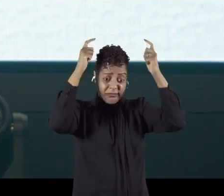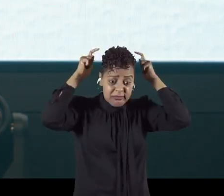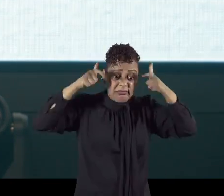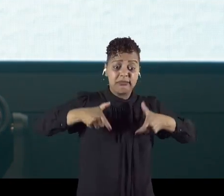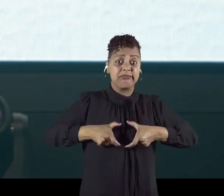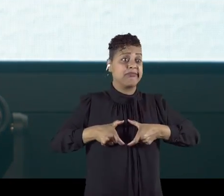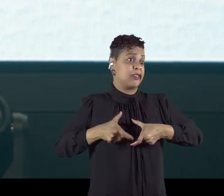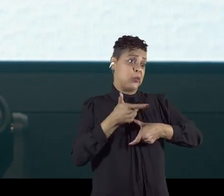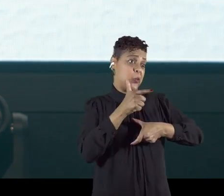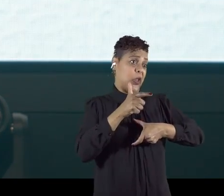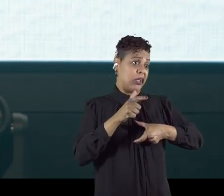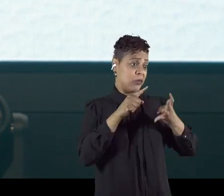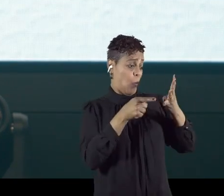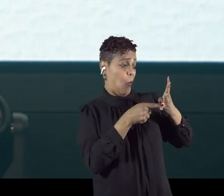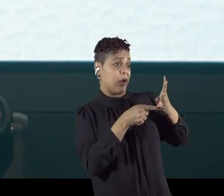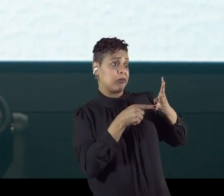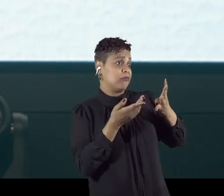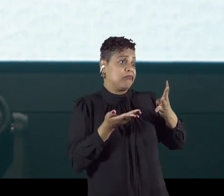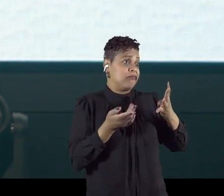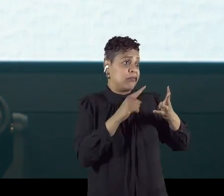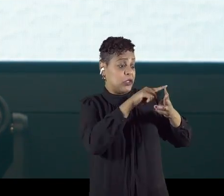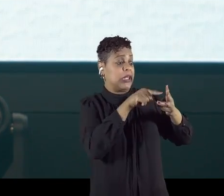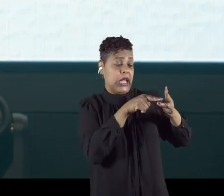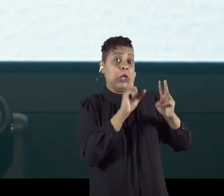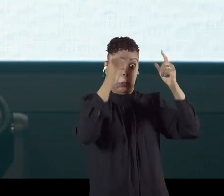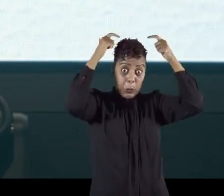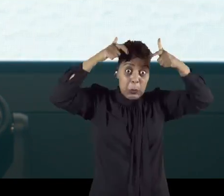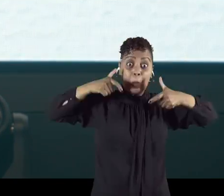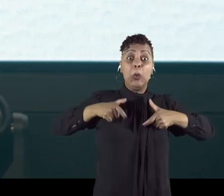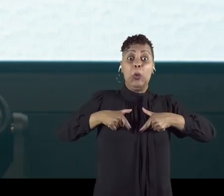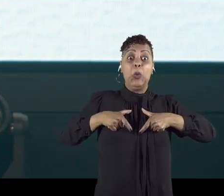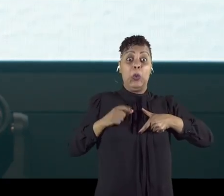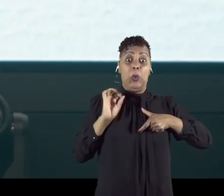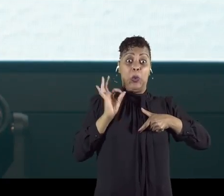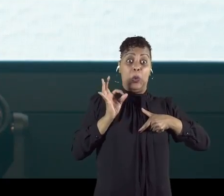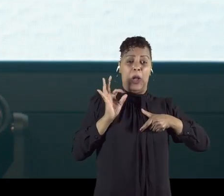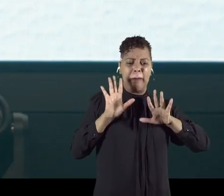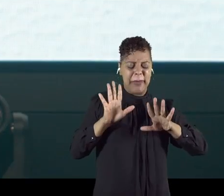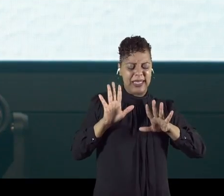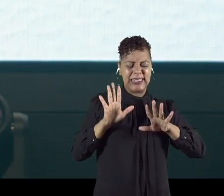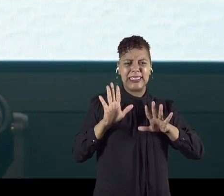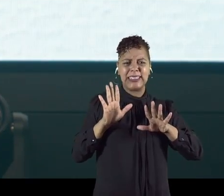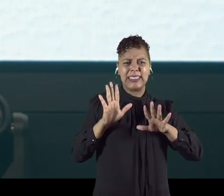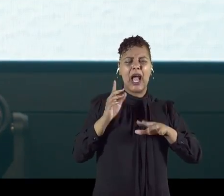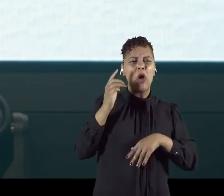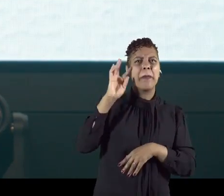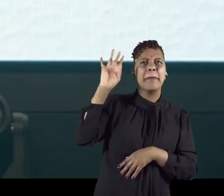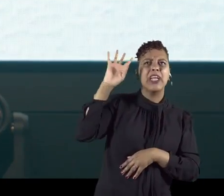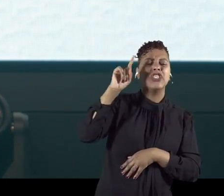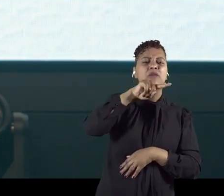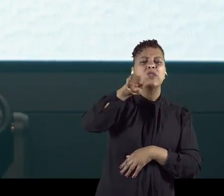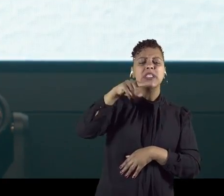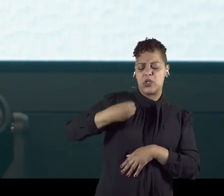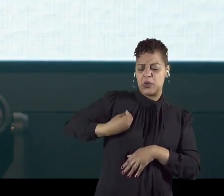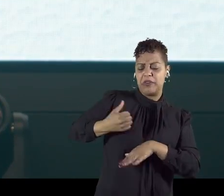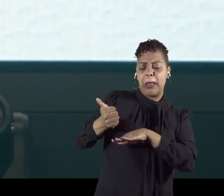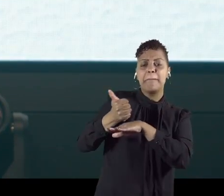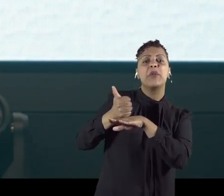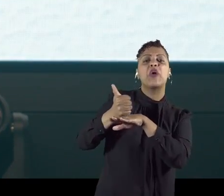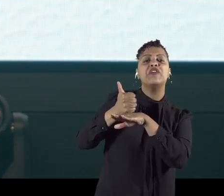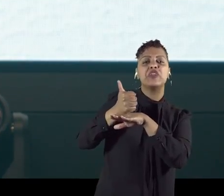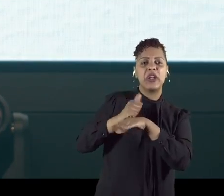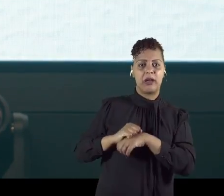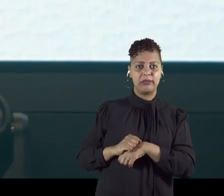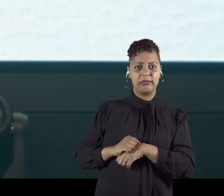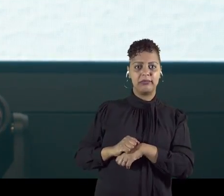se você pensar do ponto de vista financeiro de conquistas profissionais o